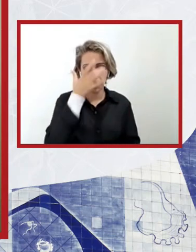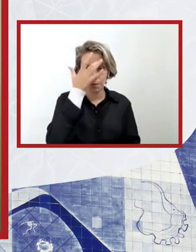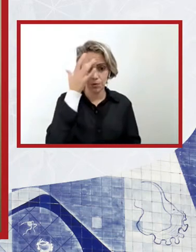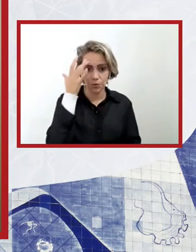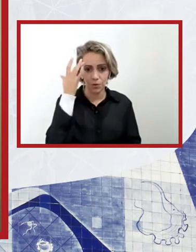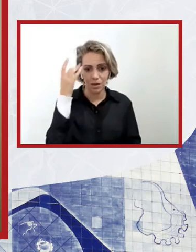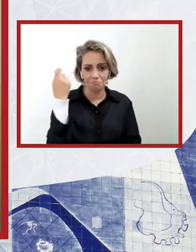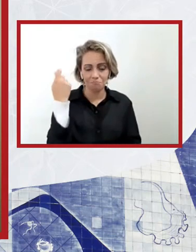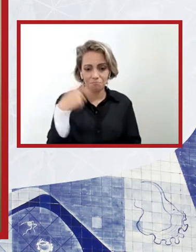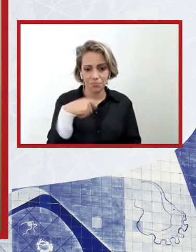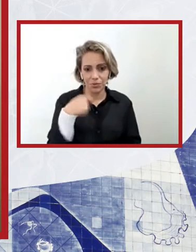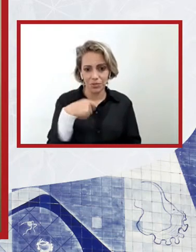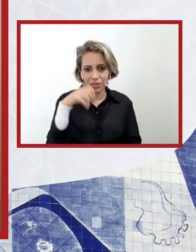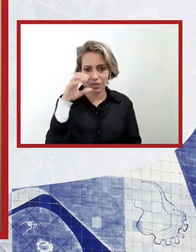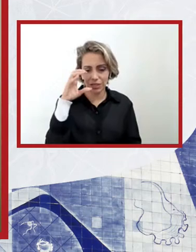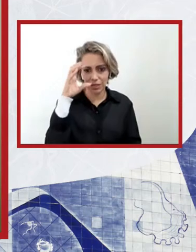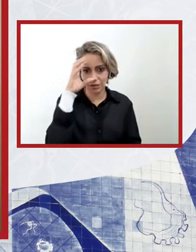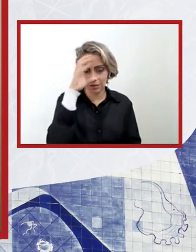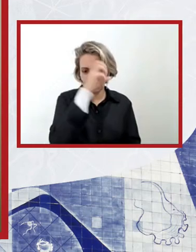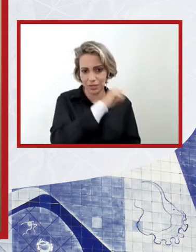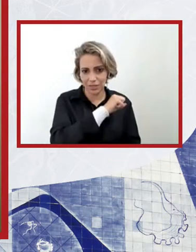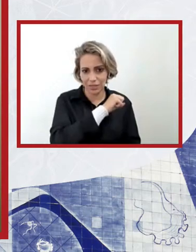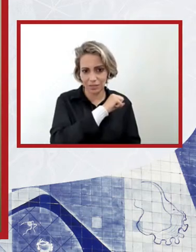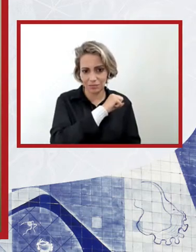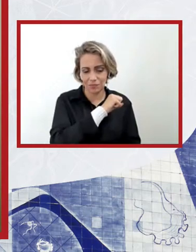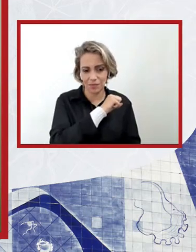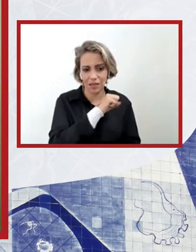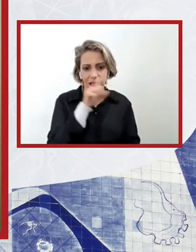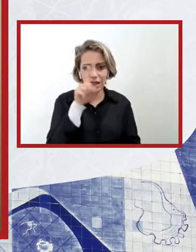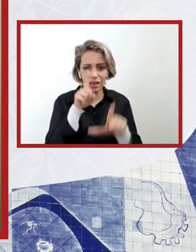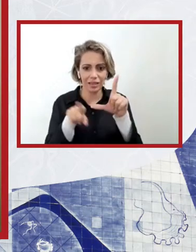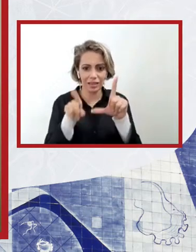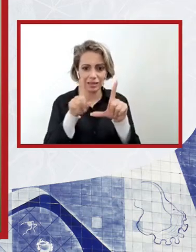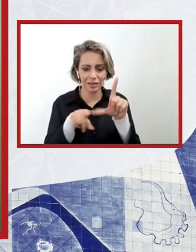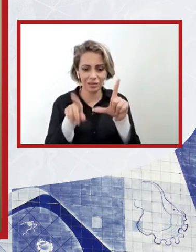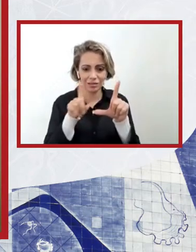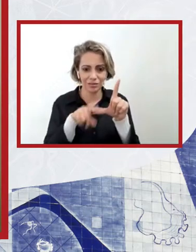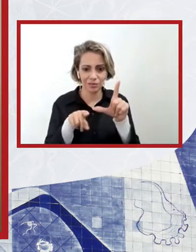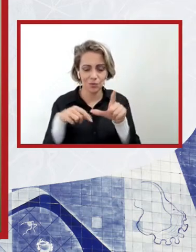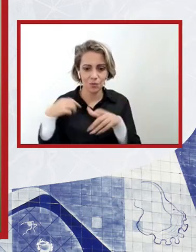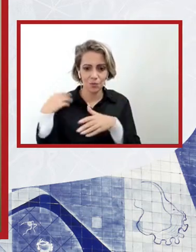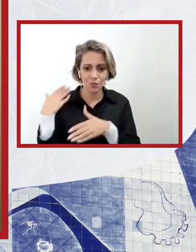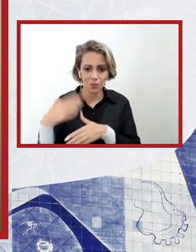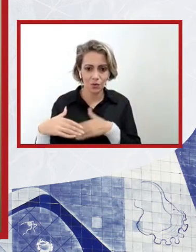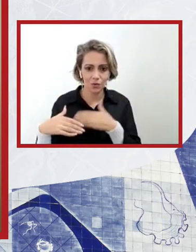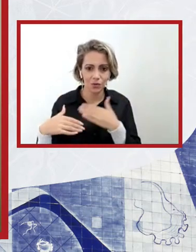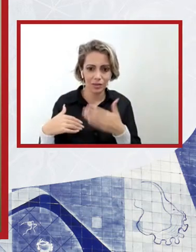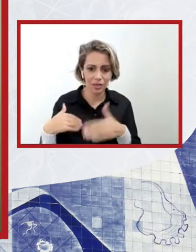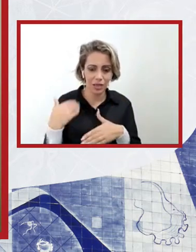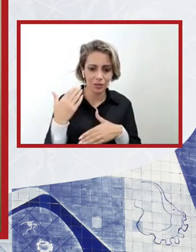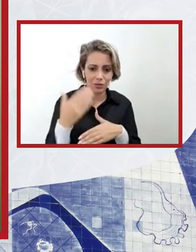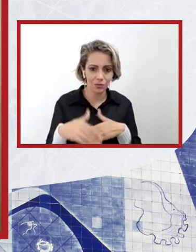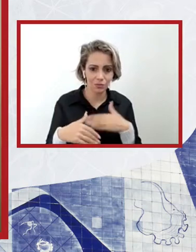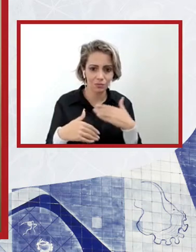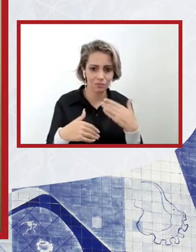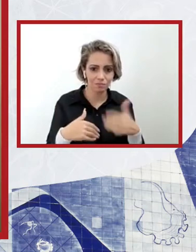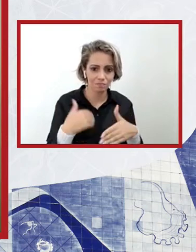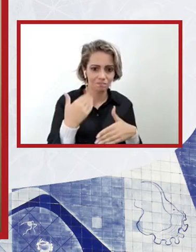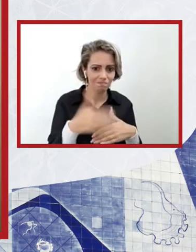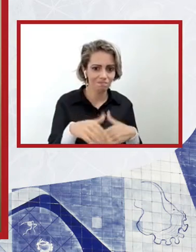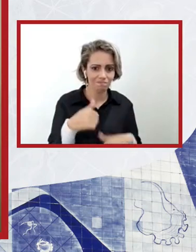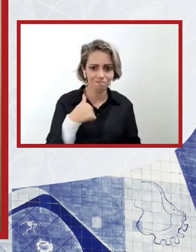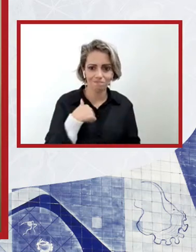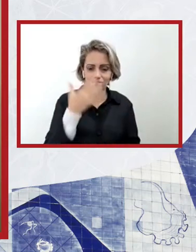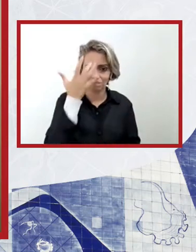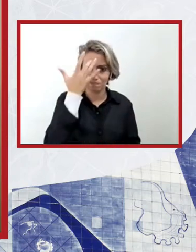terá que aprender as letras, isso através de um processo e que, sinceramente, eu não sei exatamente como é.